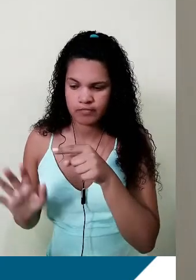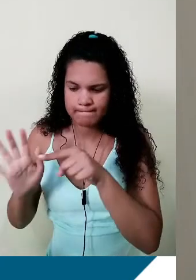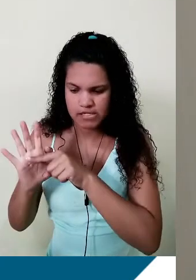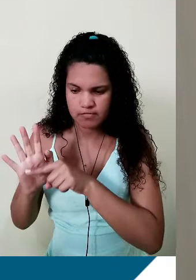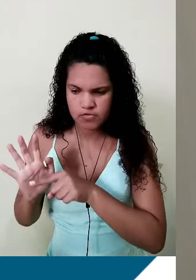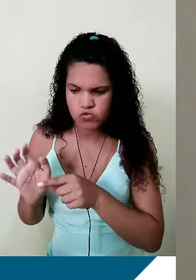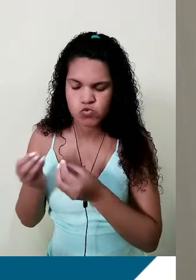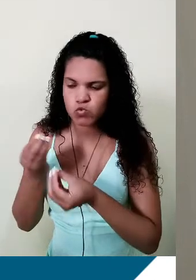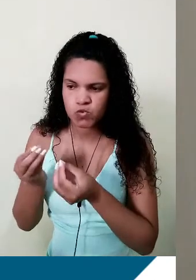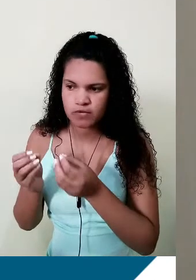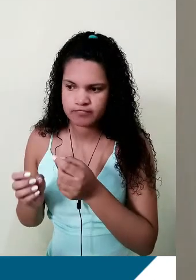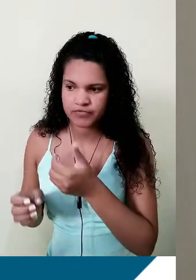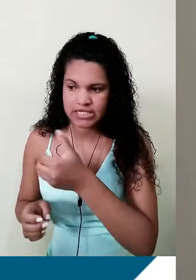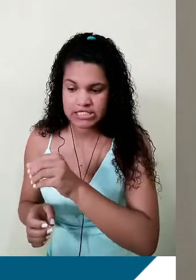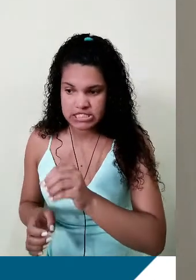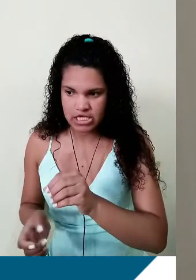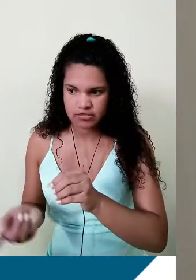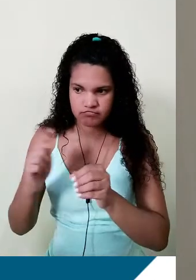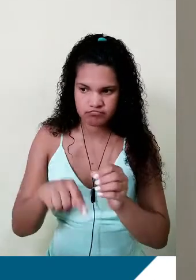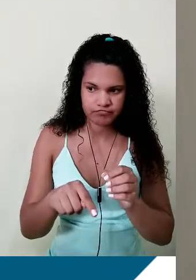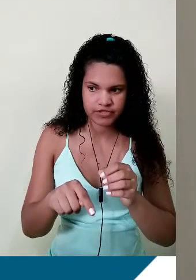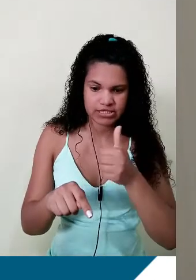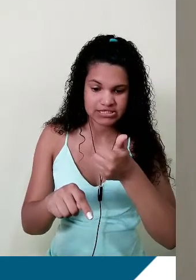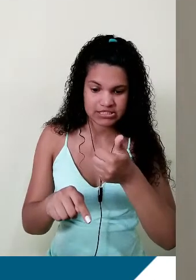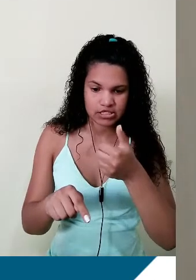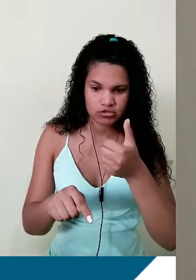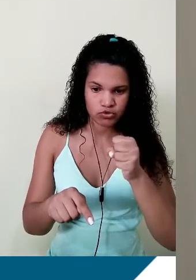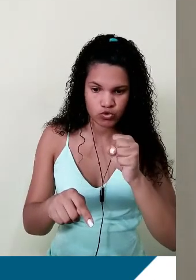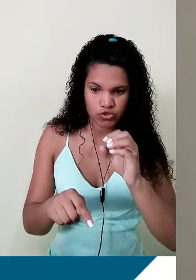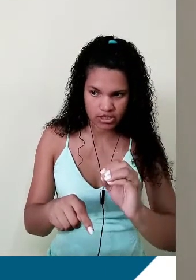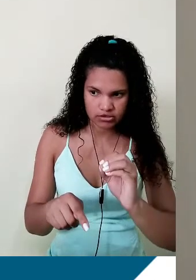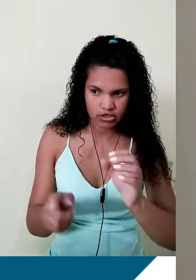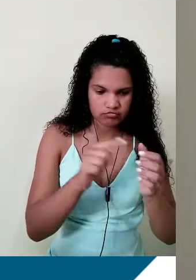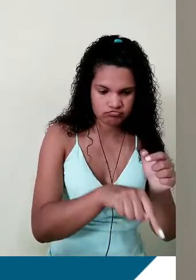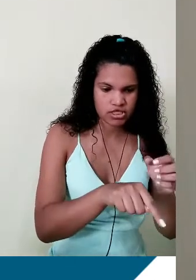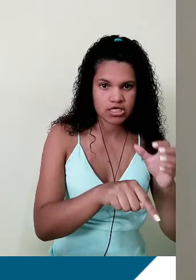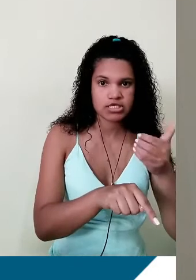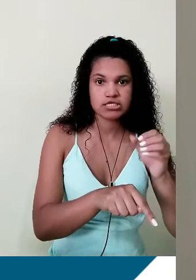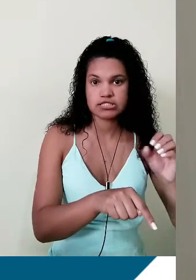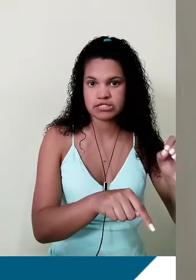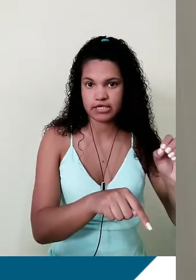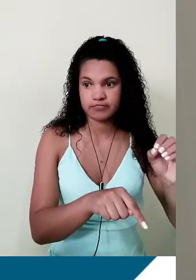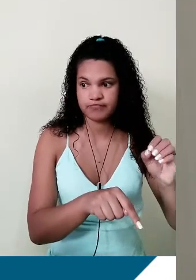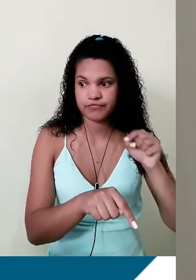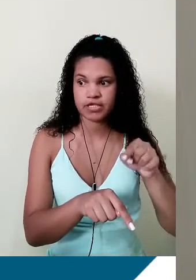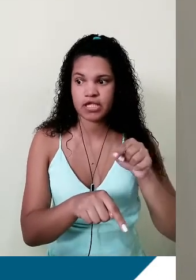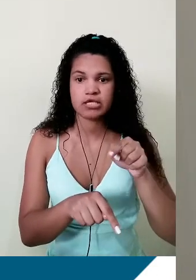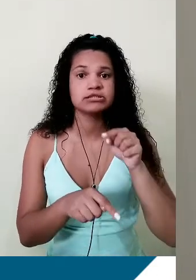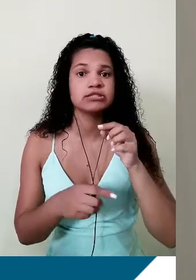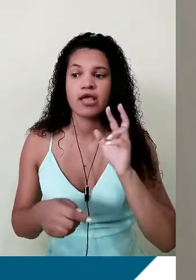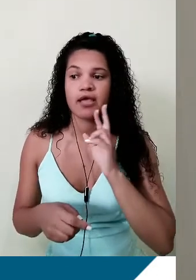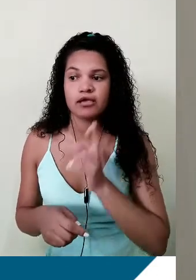100, 180 e 100. Que são o número de divisões entre os fenômenos